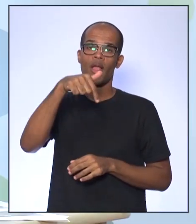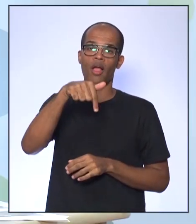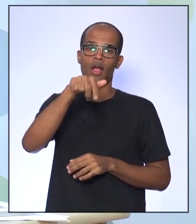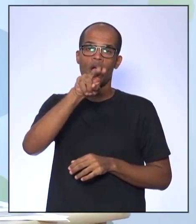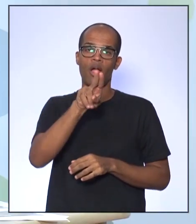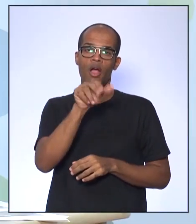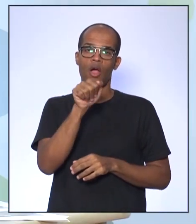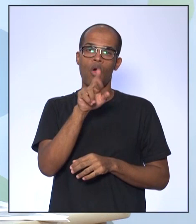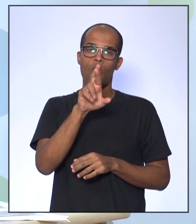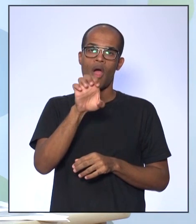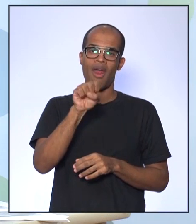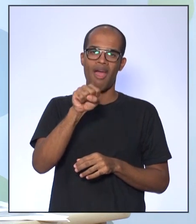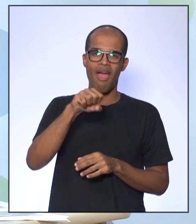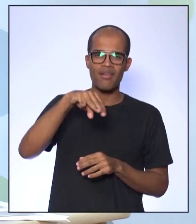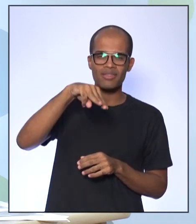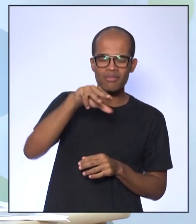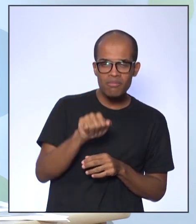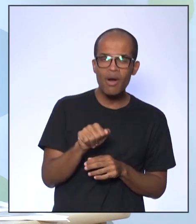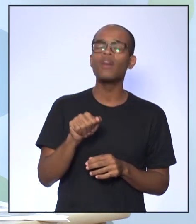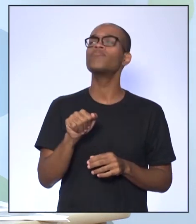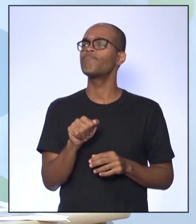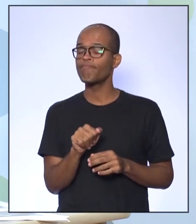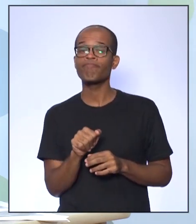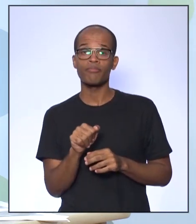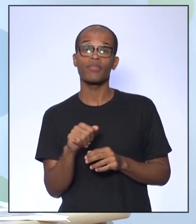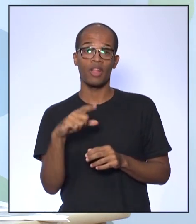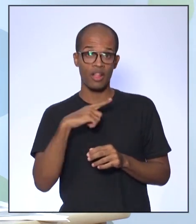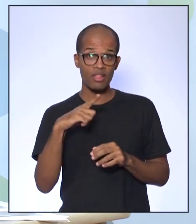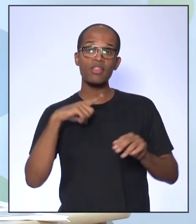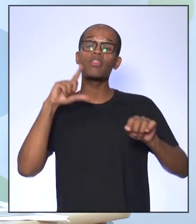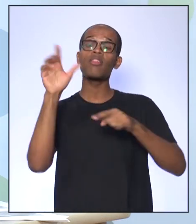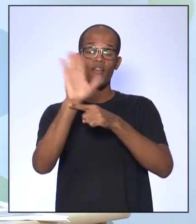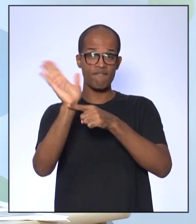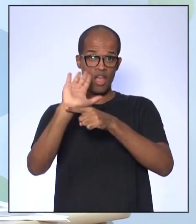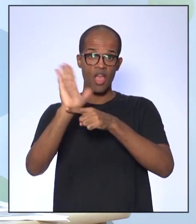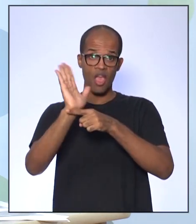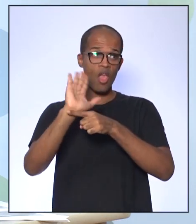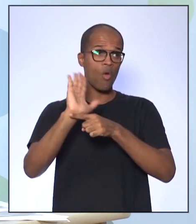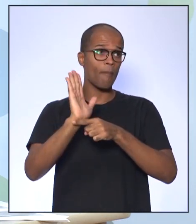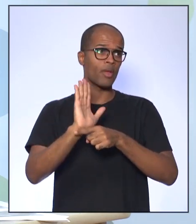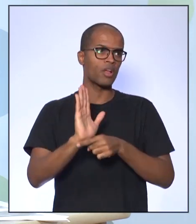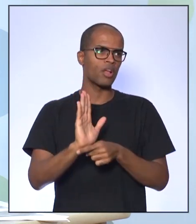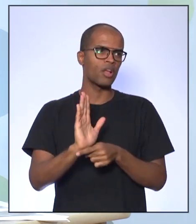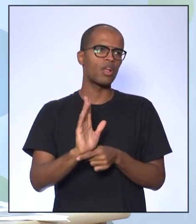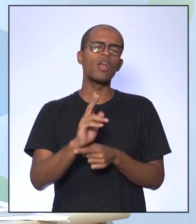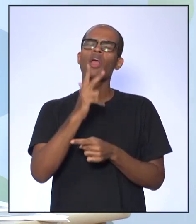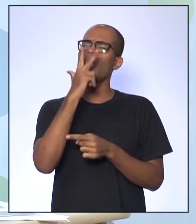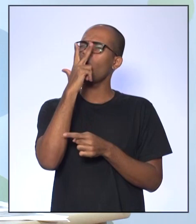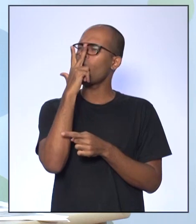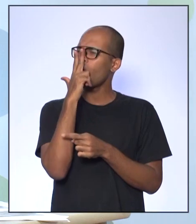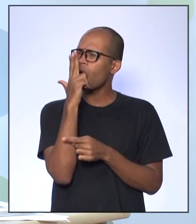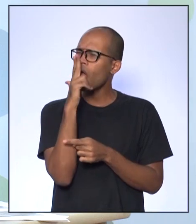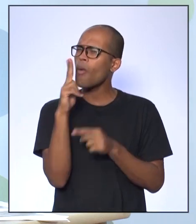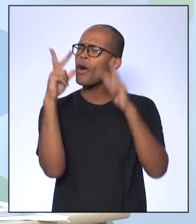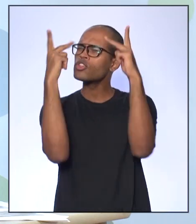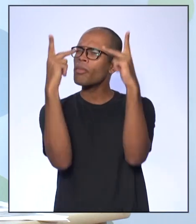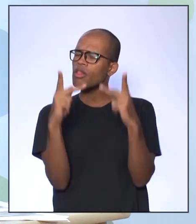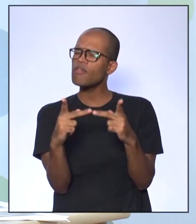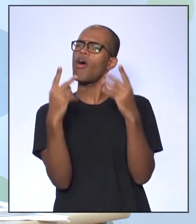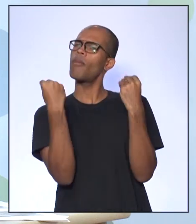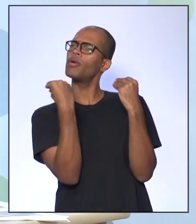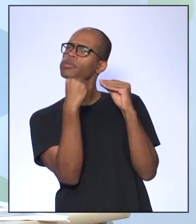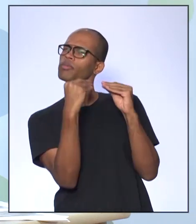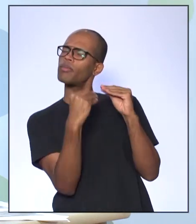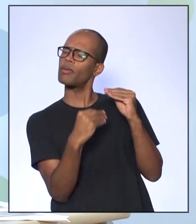filme, Tem um um filme, filme. Policarpo Quaresma, Herói do Brasil. Acho que está disponibilizado em alguma plataforma de streaming. Procura por aí que